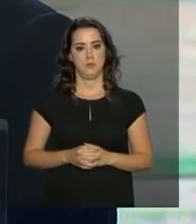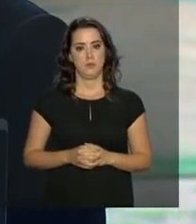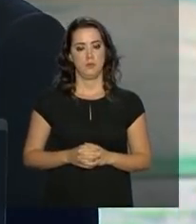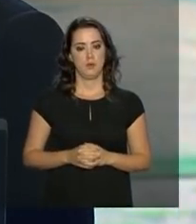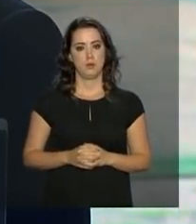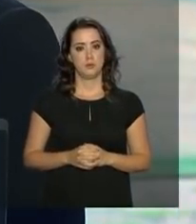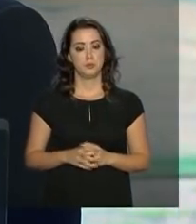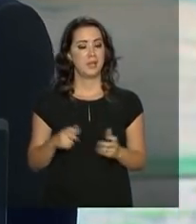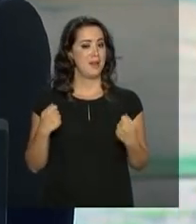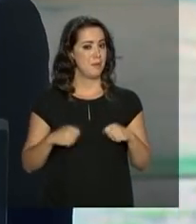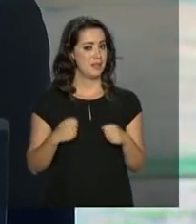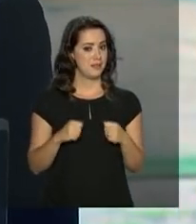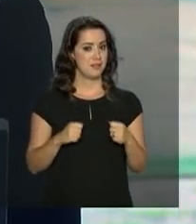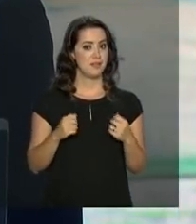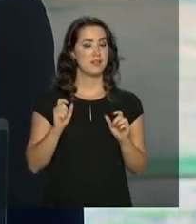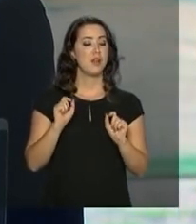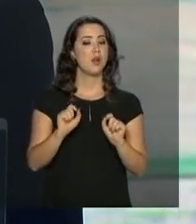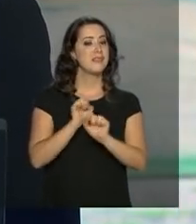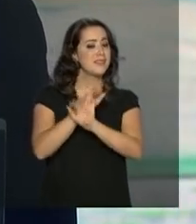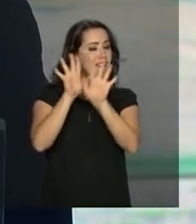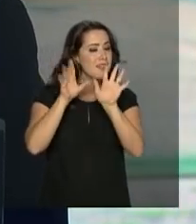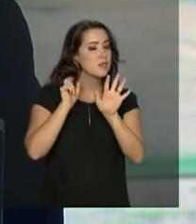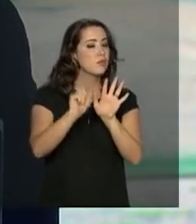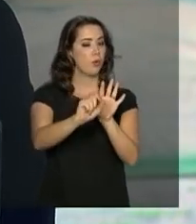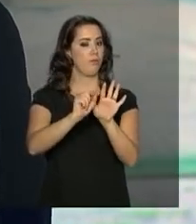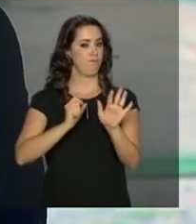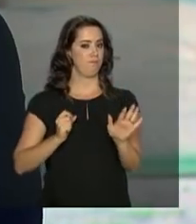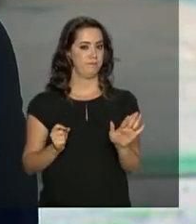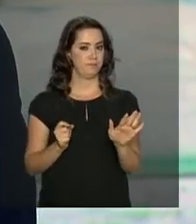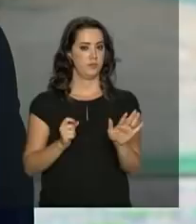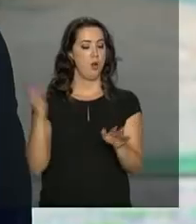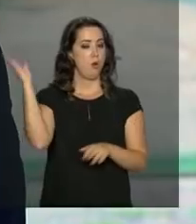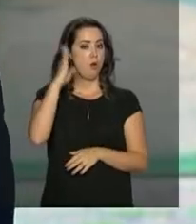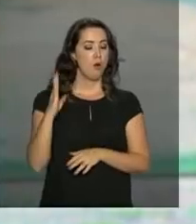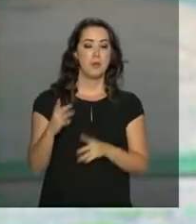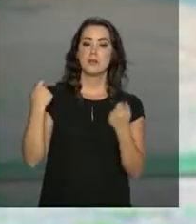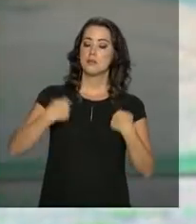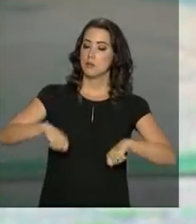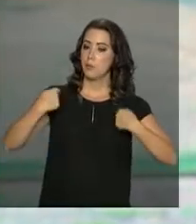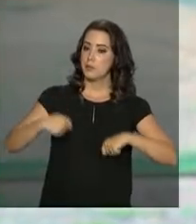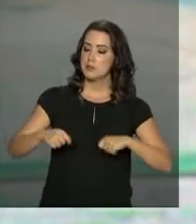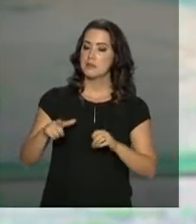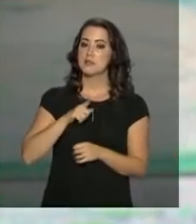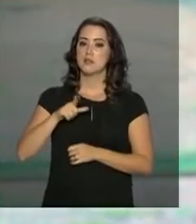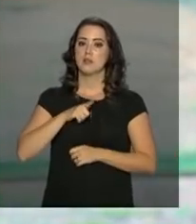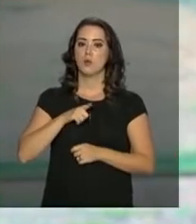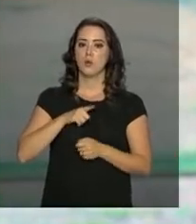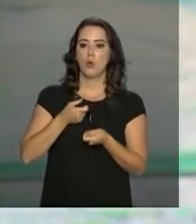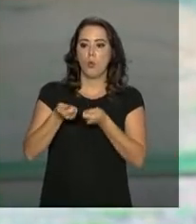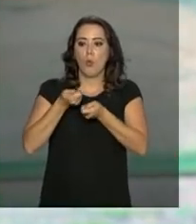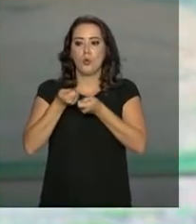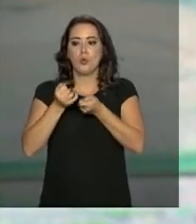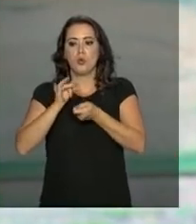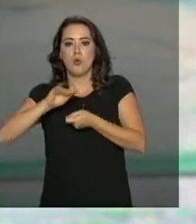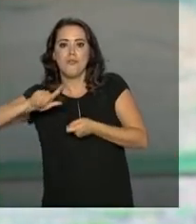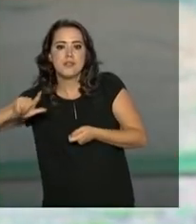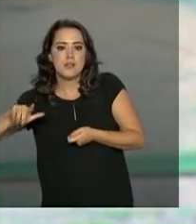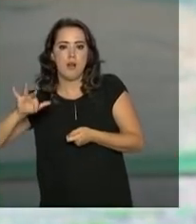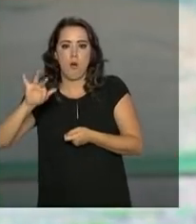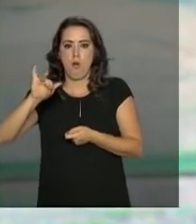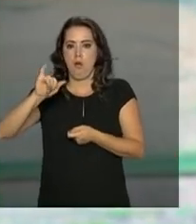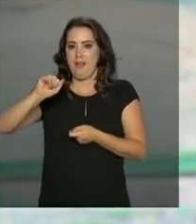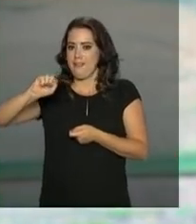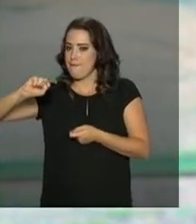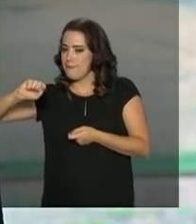O que tem que ficar claro é que o Brasil, na verdade, precisa primeiro obter o equilíbrio fiscal, o governo federal. Isso